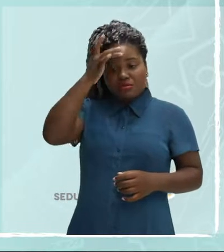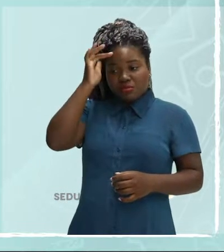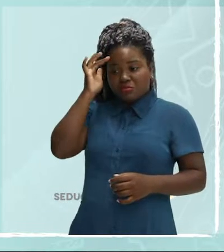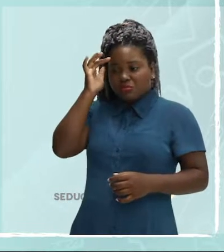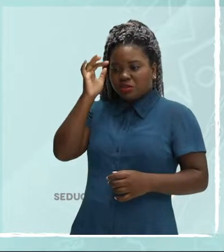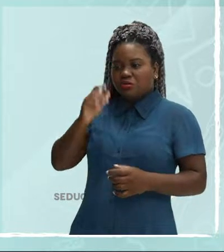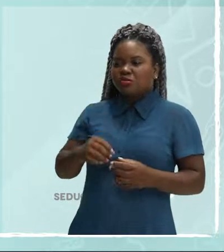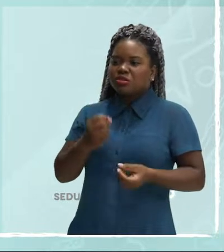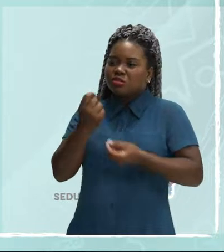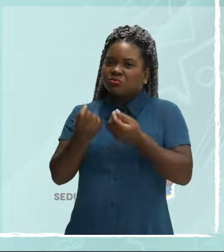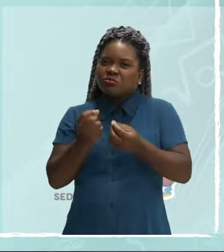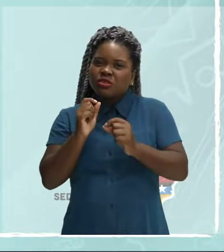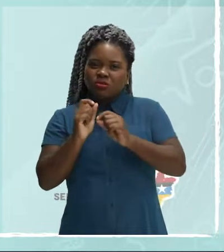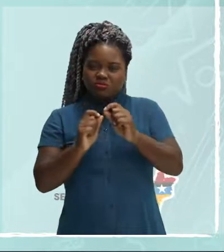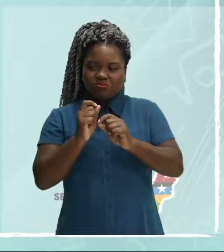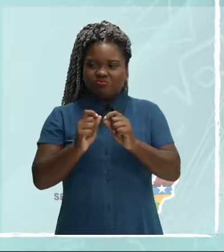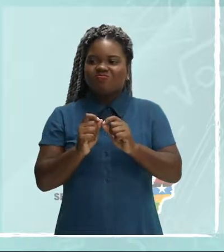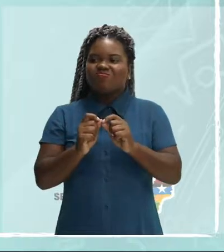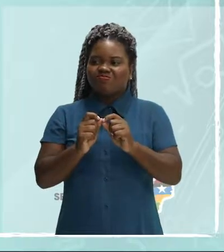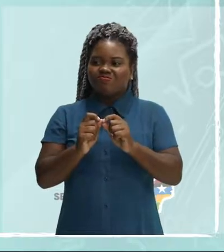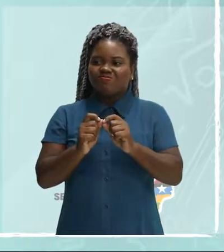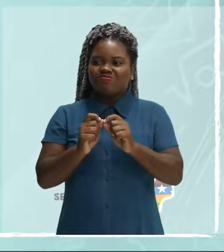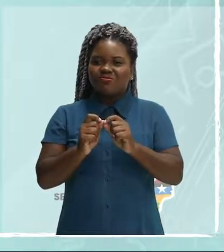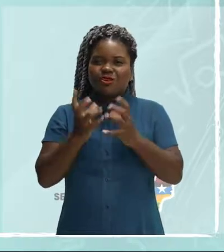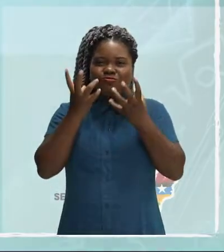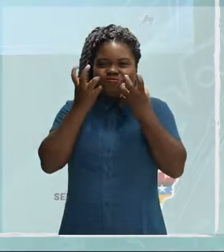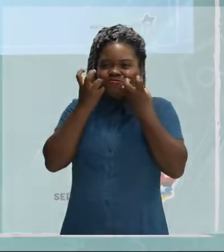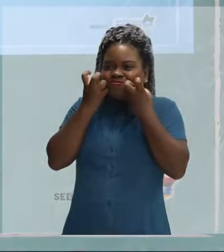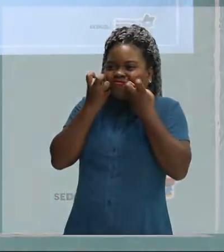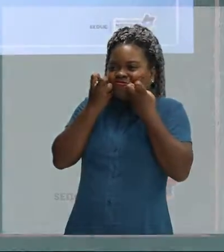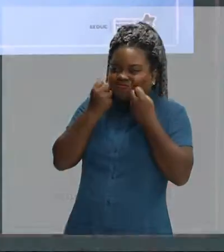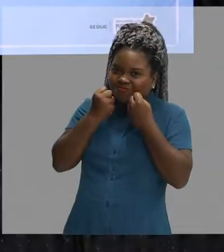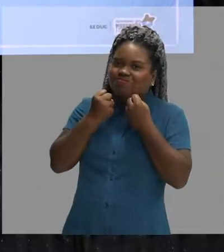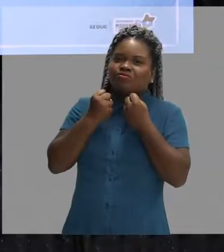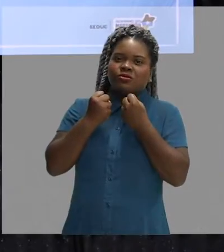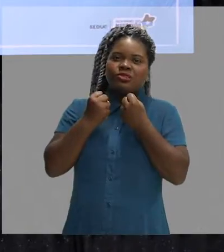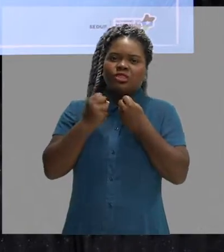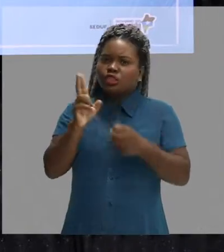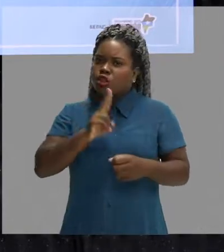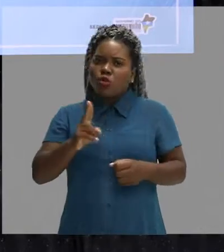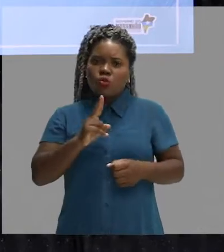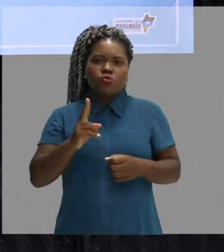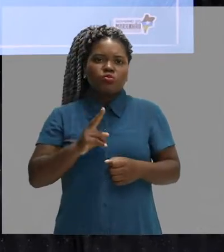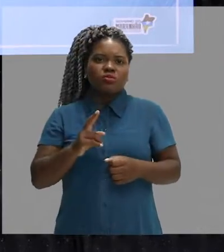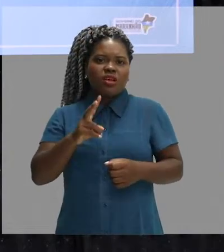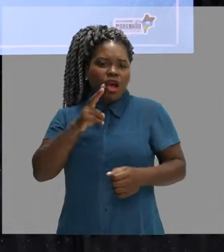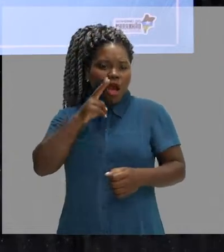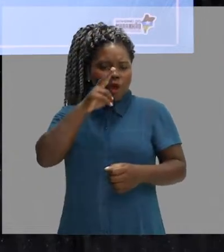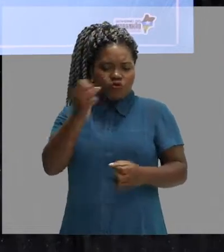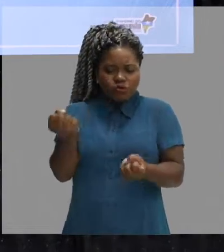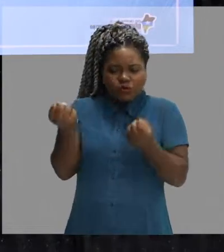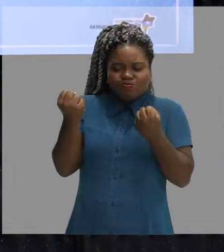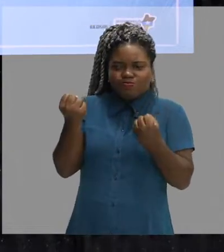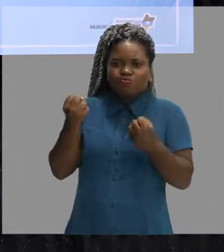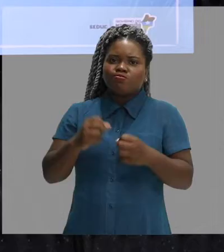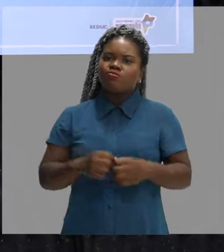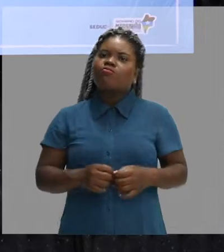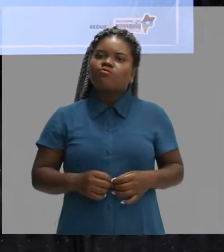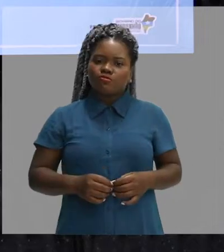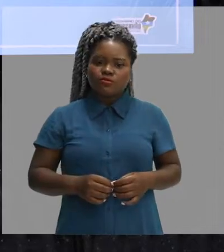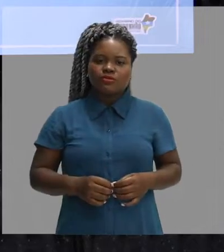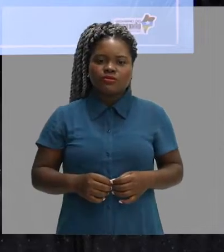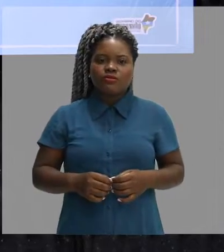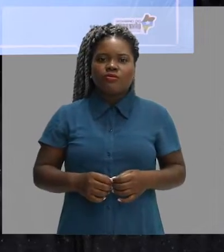coagida sem a necessidade de utilizar a força física. Eu vou te dar um exemplo, a ameaça. A ameaça é um exemplo de